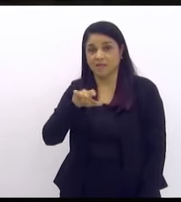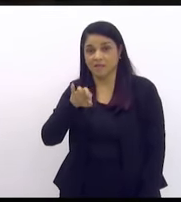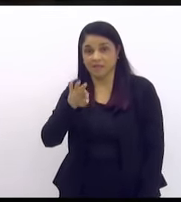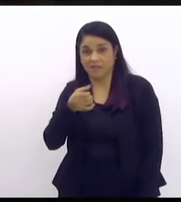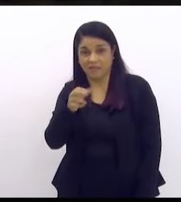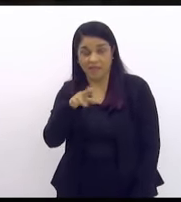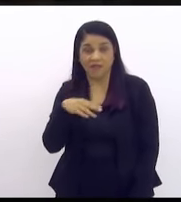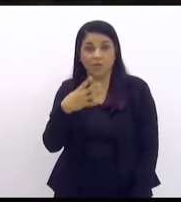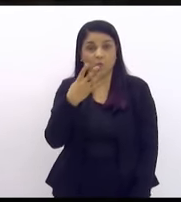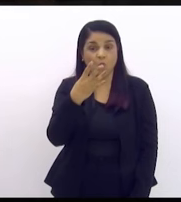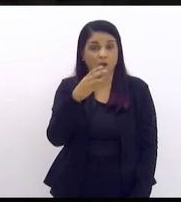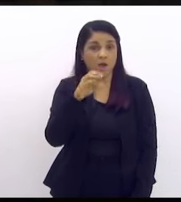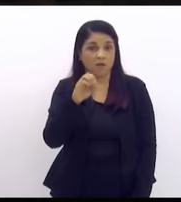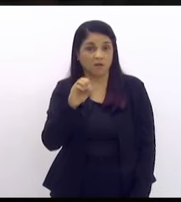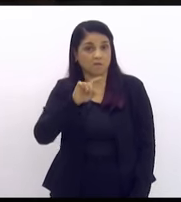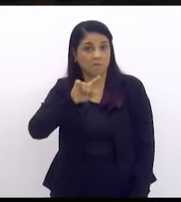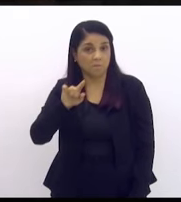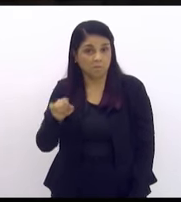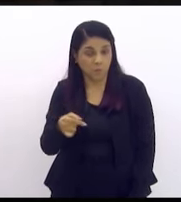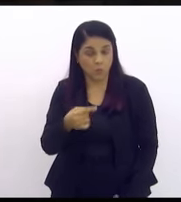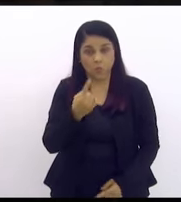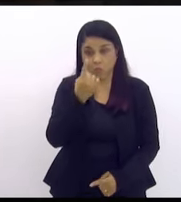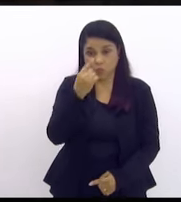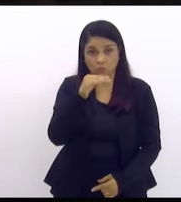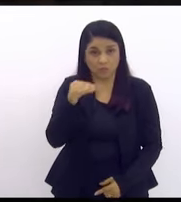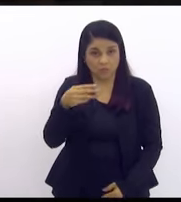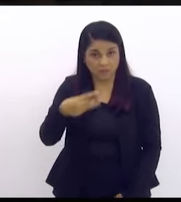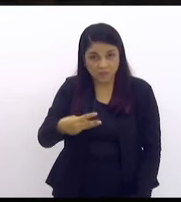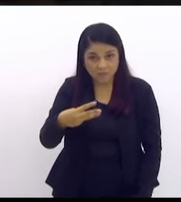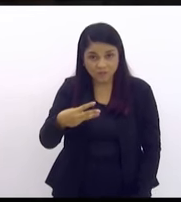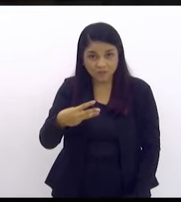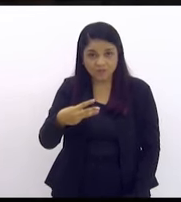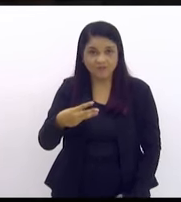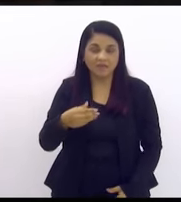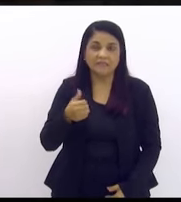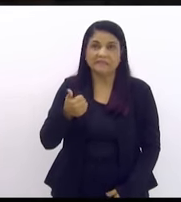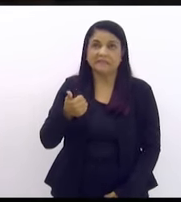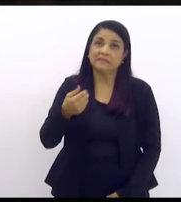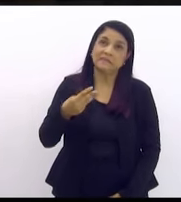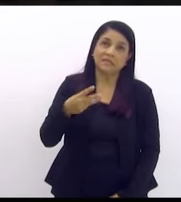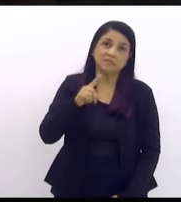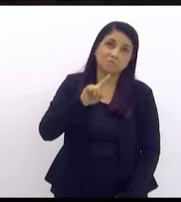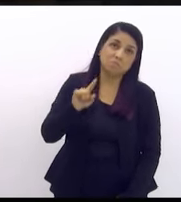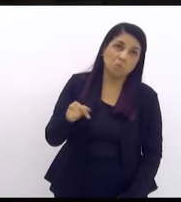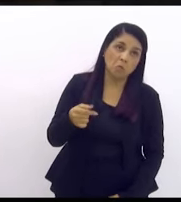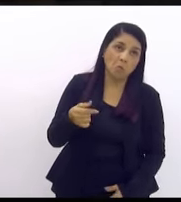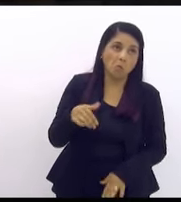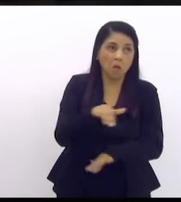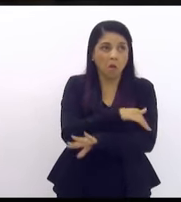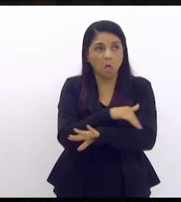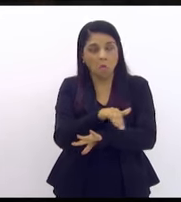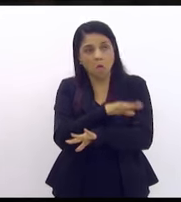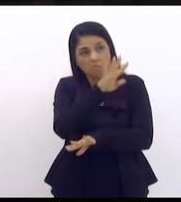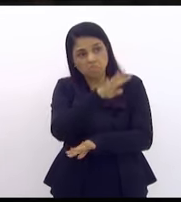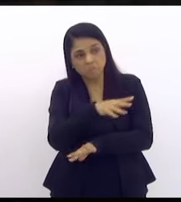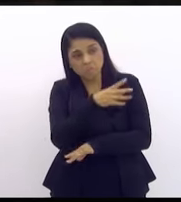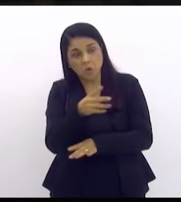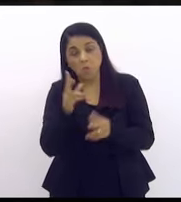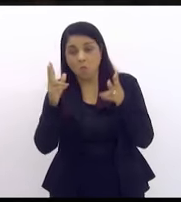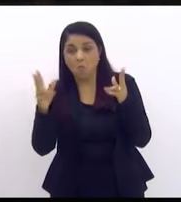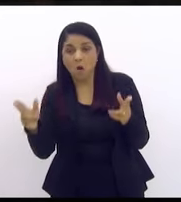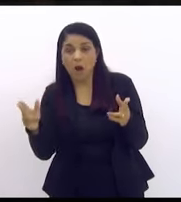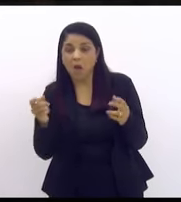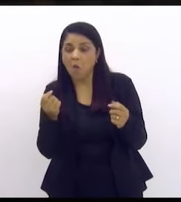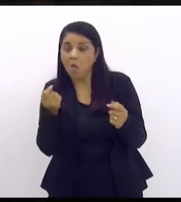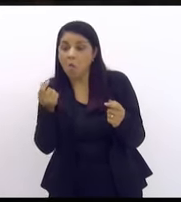mil, se vai um terço para a rua, vai 13 mil, um efetivo praticamente igual ao dos